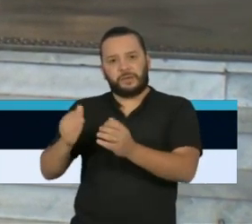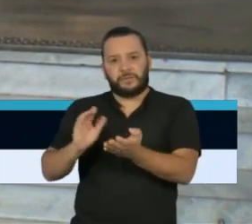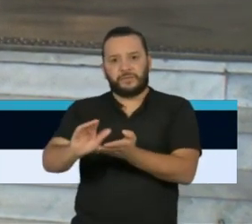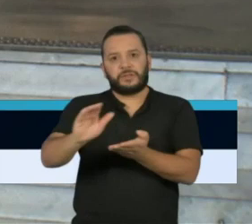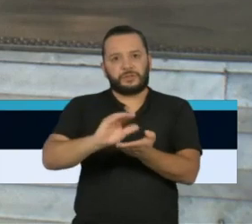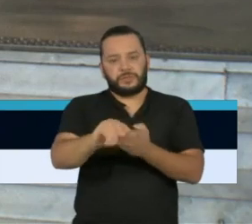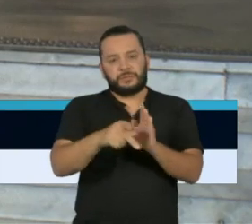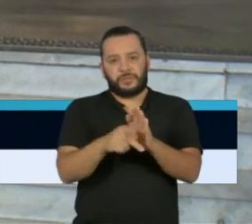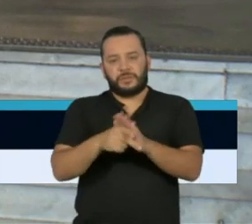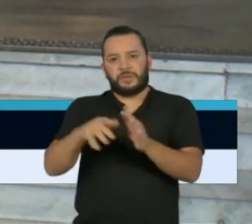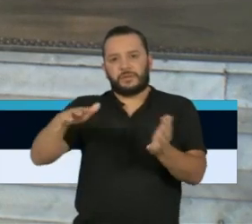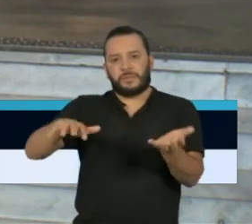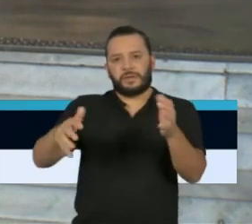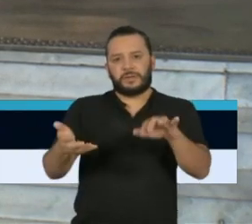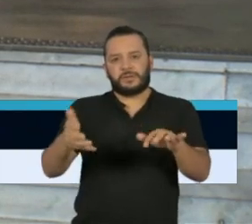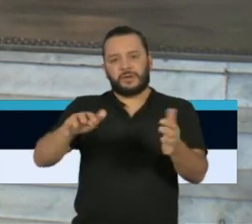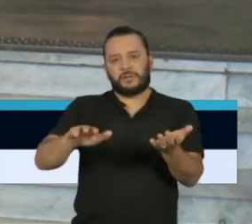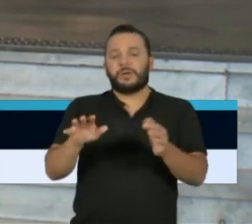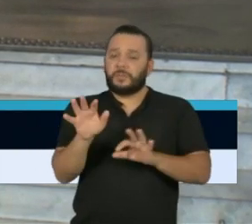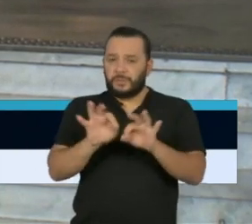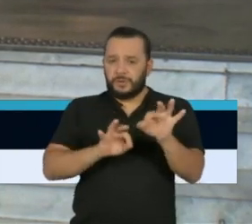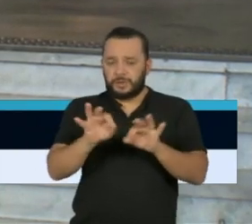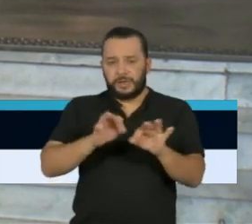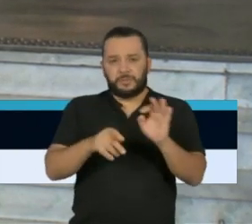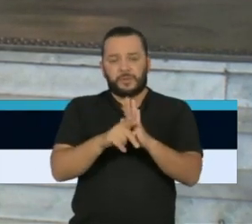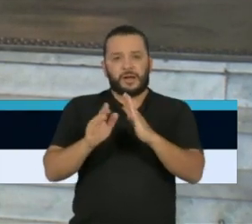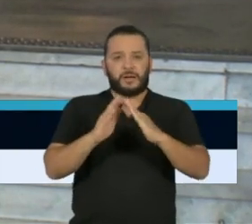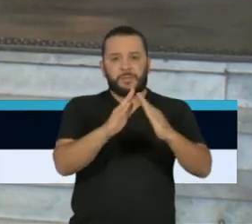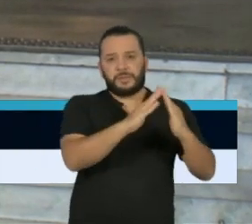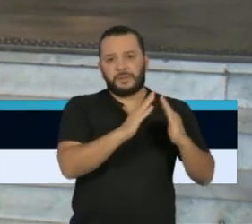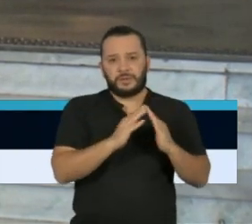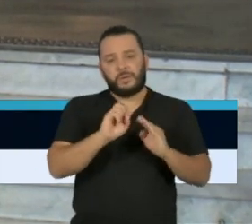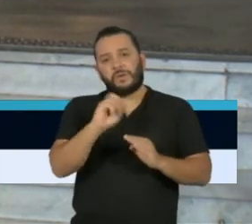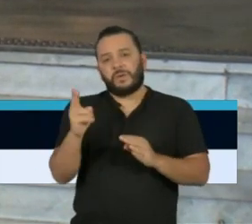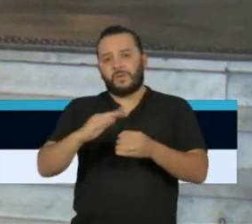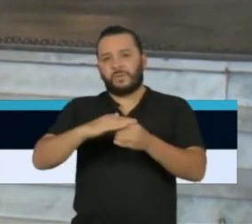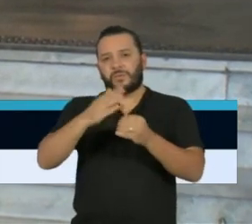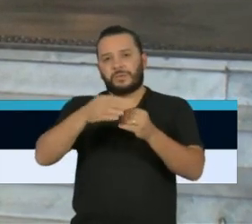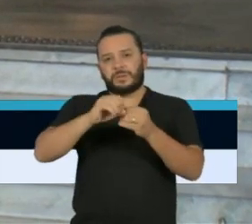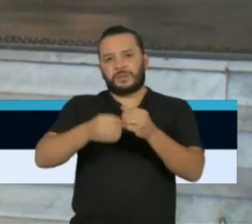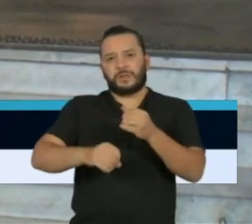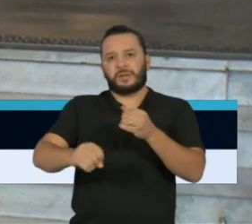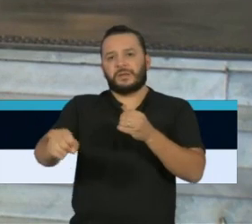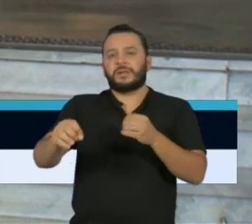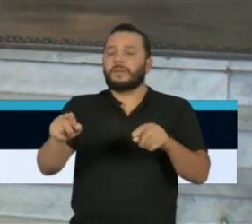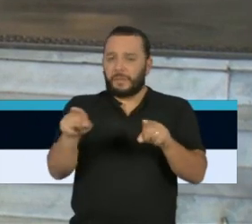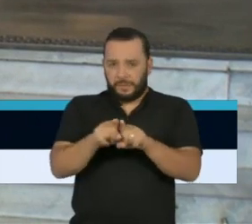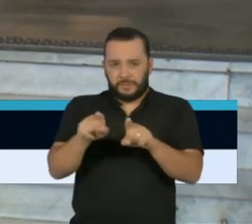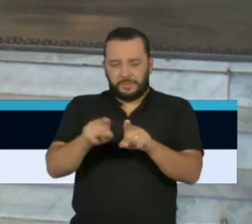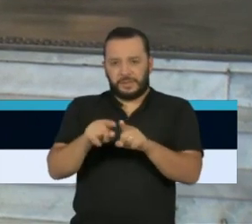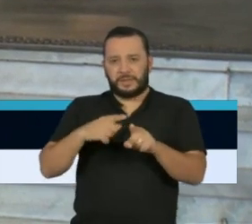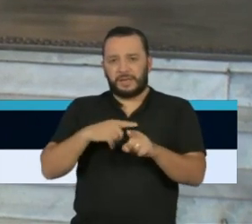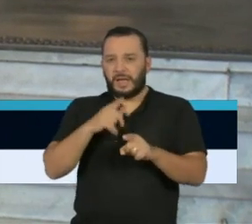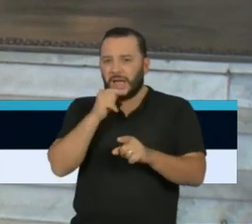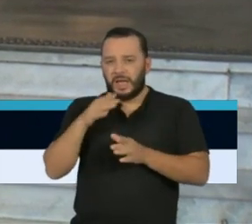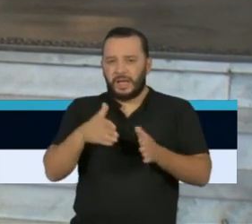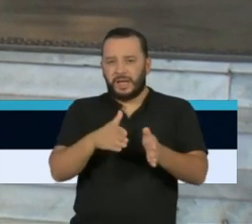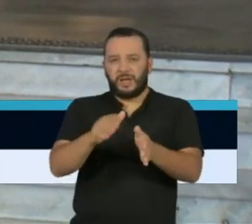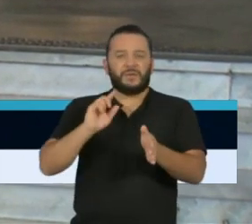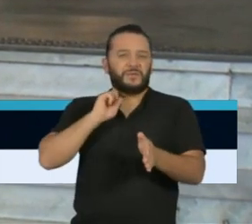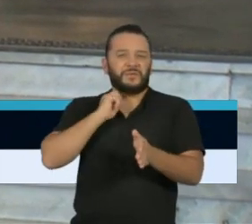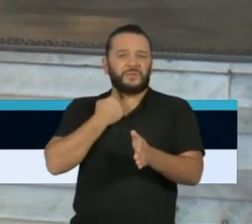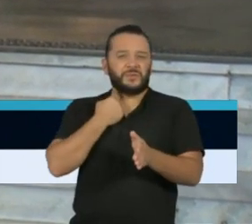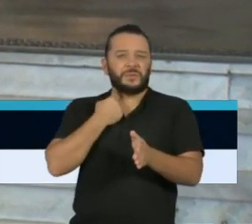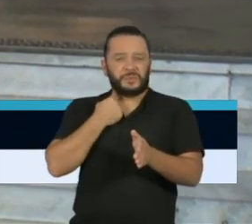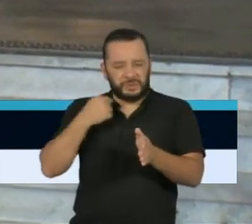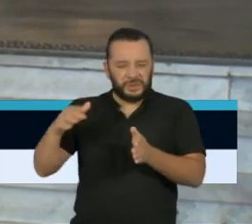Paraisópolis, seja para programa habitacional, seja para programa de saneamento, inclusive com a canalização do córrego Antonico, que é